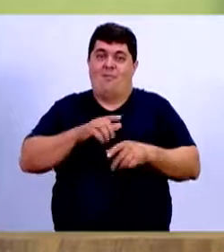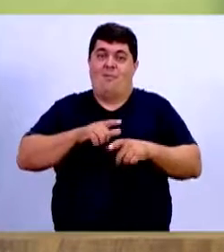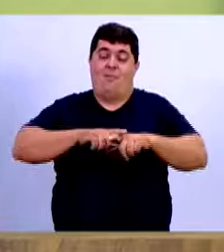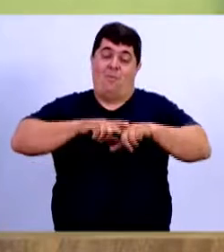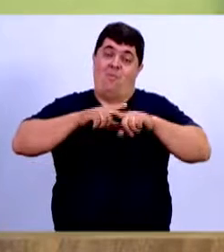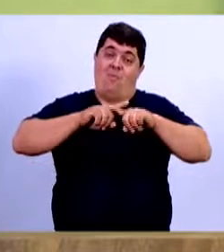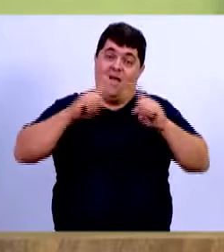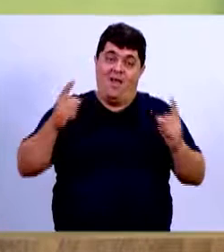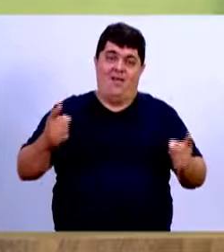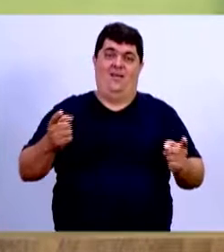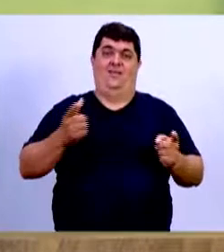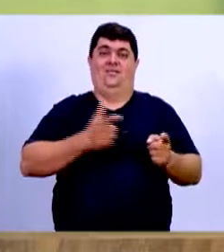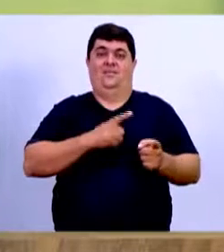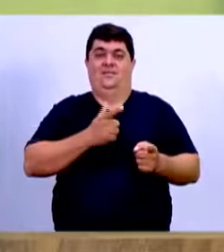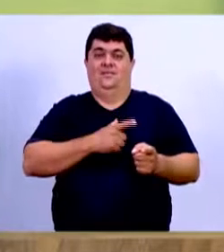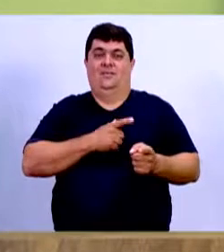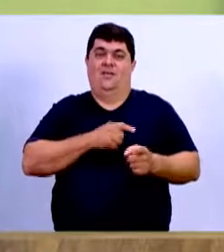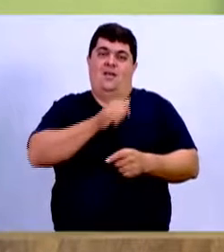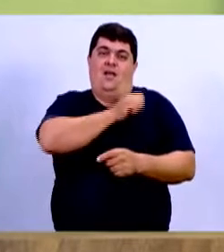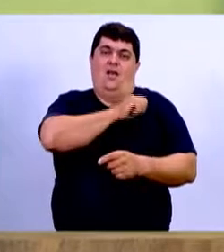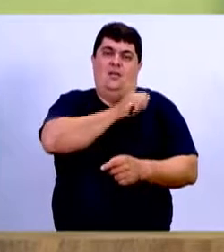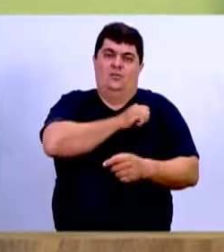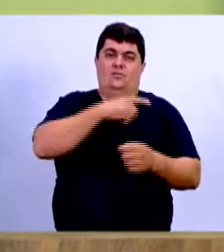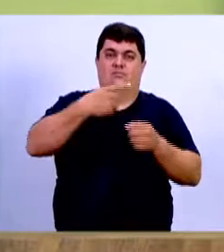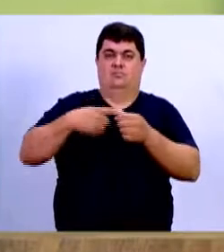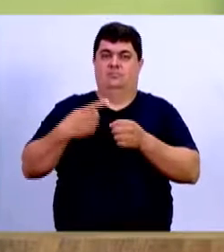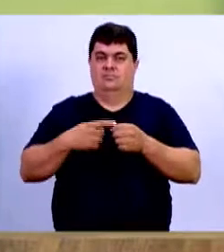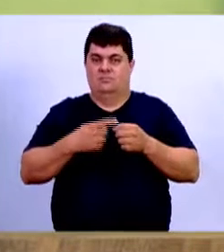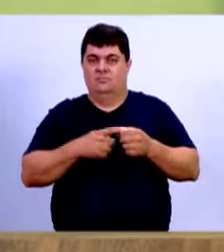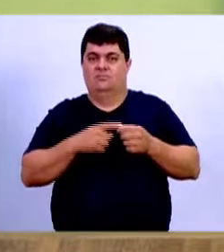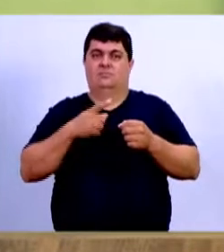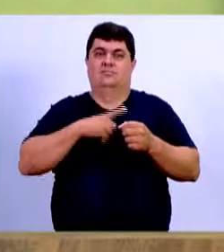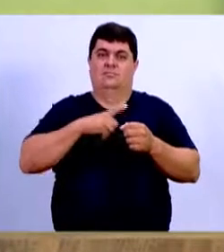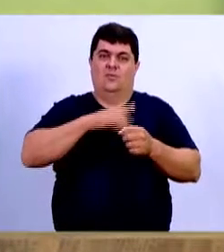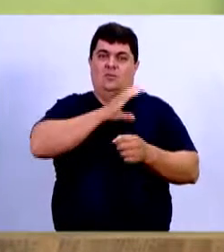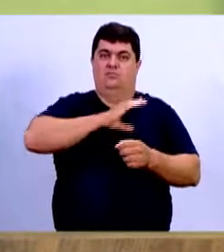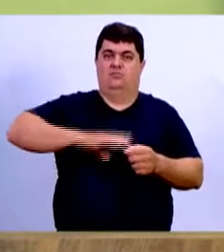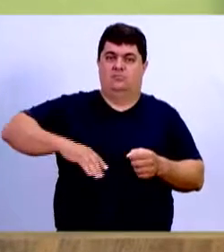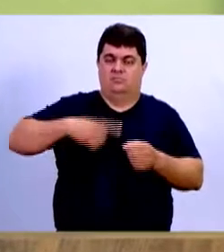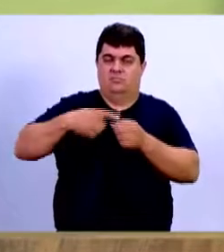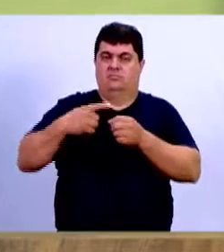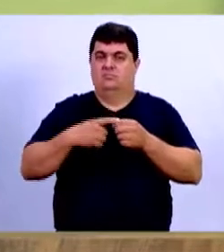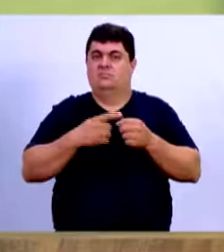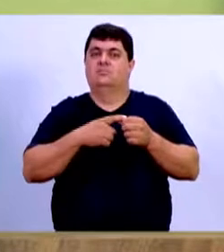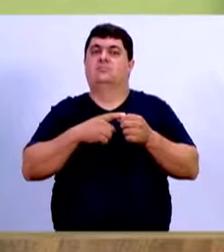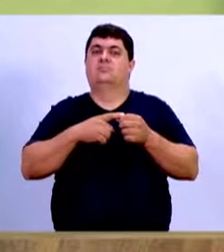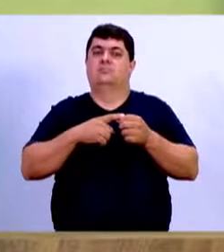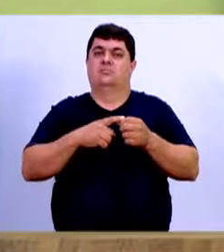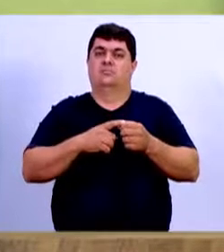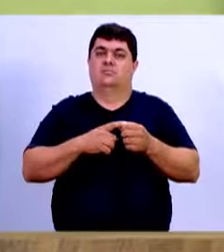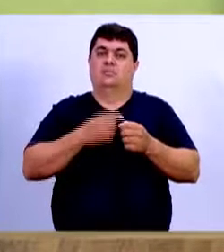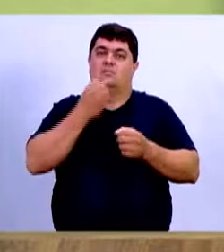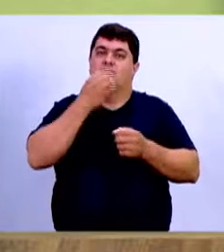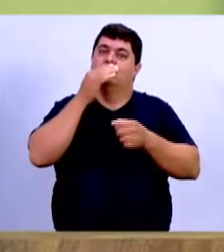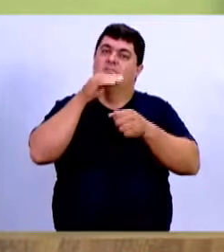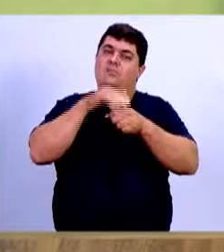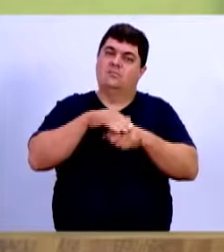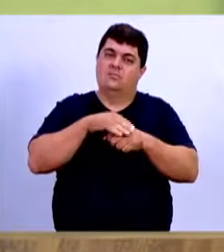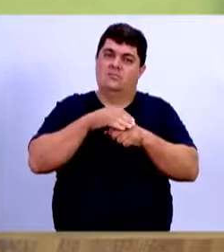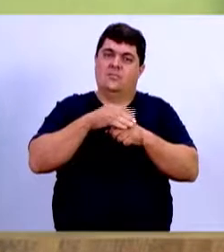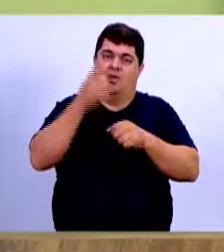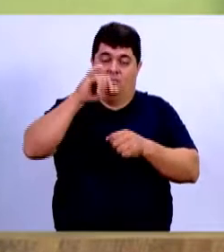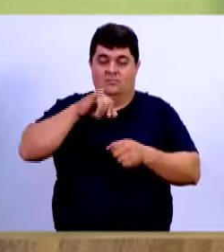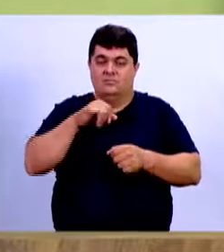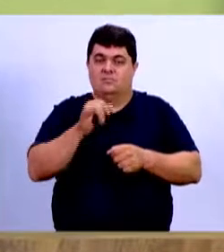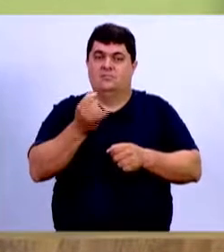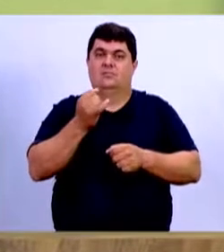que estão nos assistindo. Os alunos, os tutores presenciais, os coordenadores de polo, nosso boa noite, que vocês